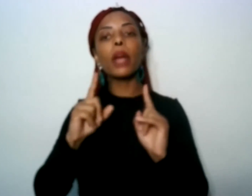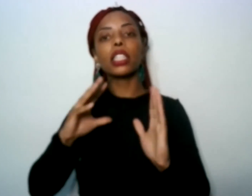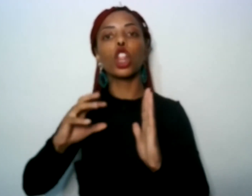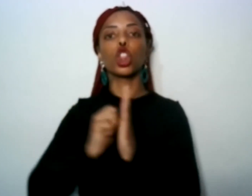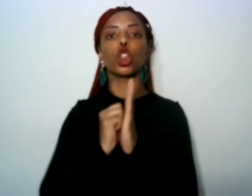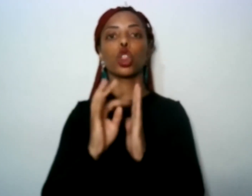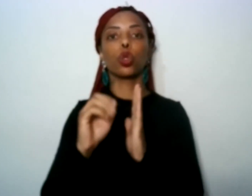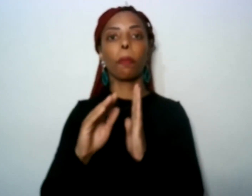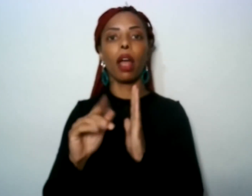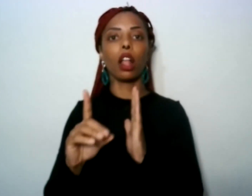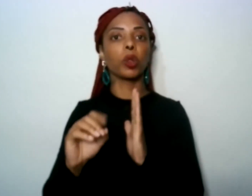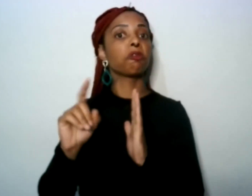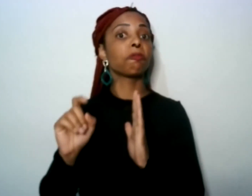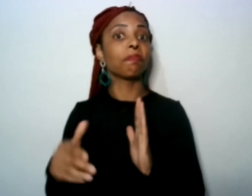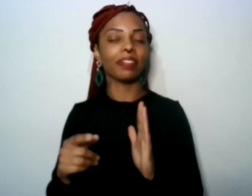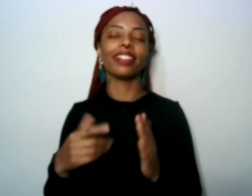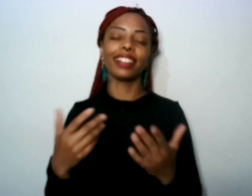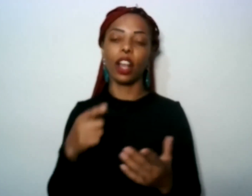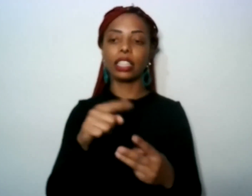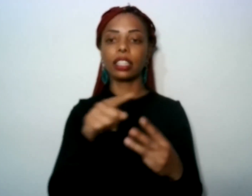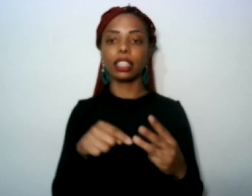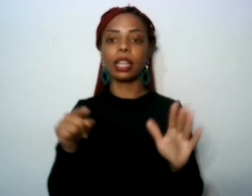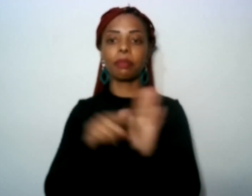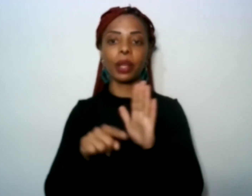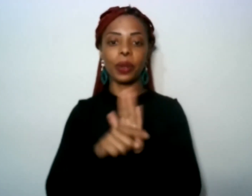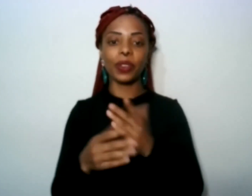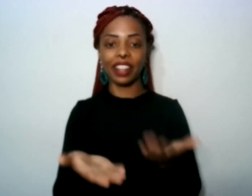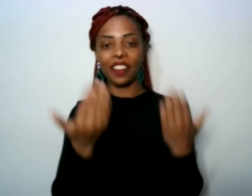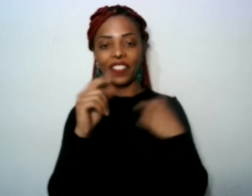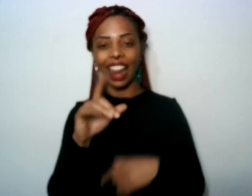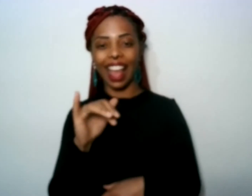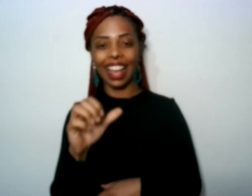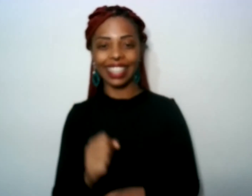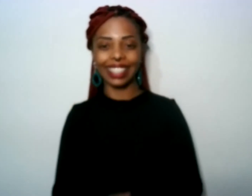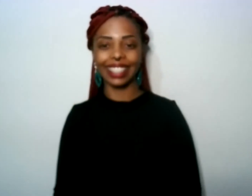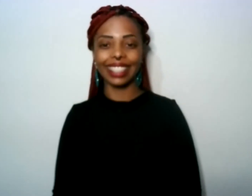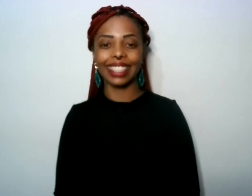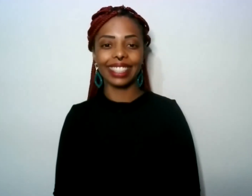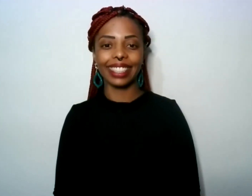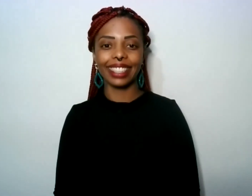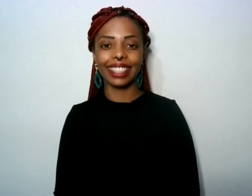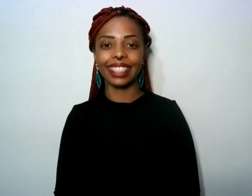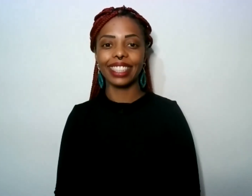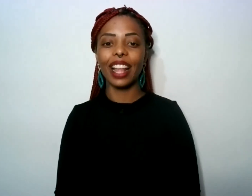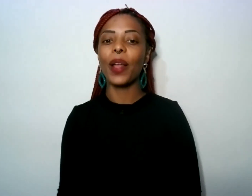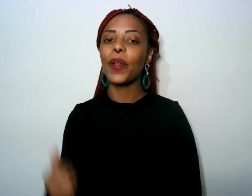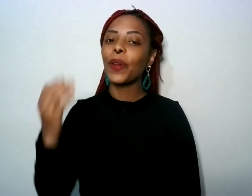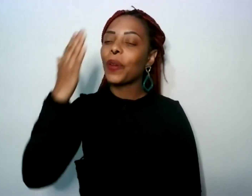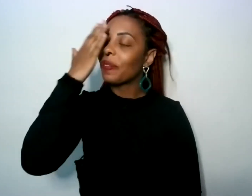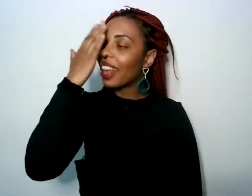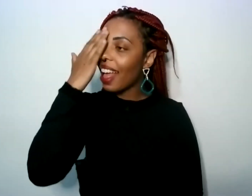manda ver Laís essas são as duas questões que três questões que vieram aqui para você obrigada Lívia agradeço